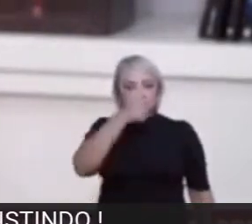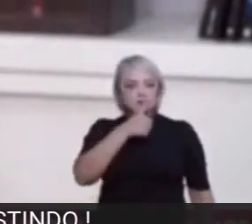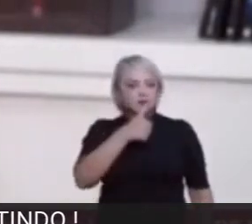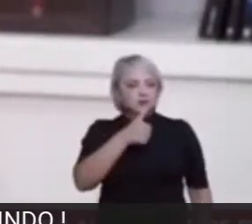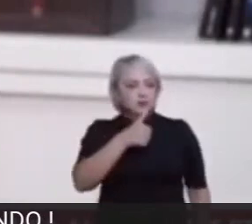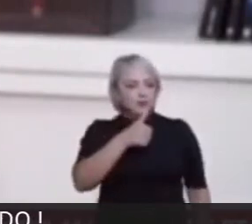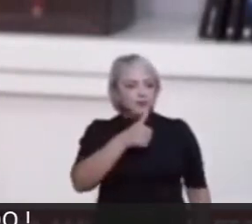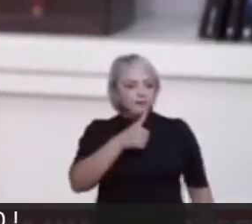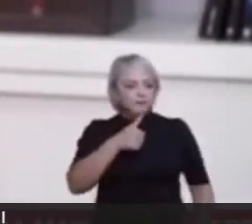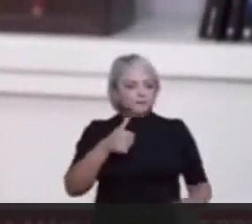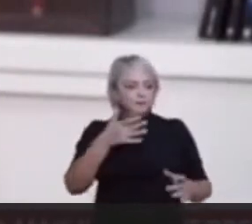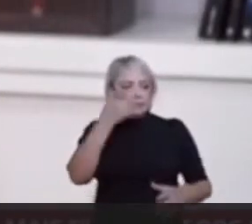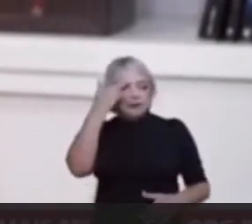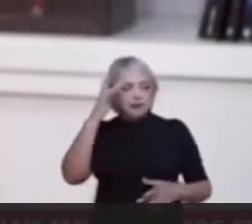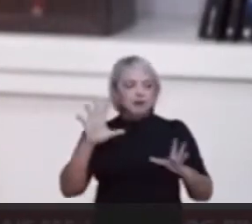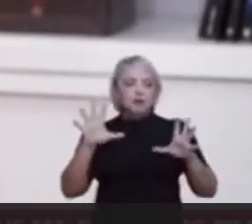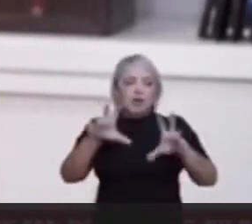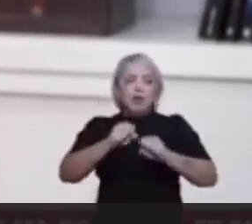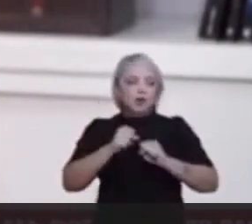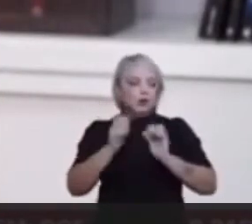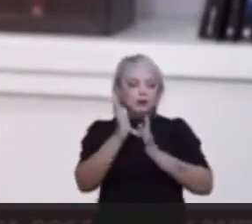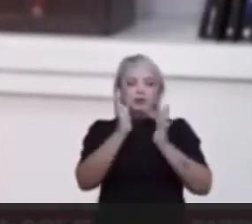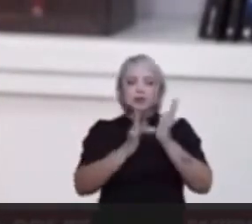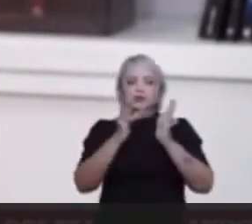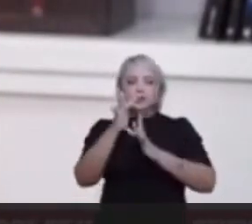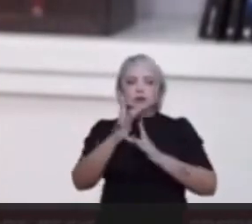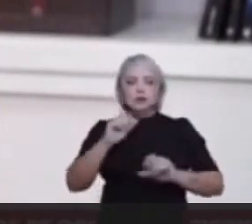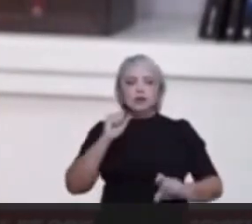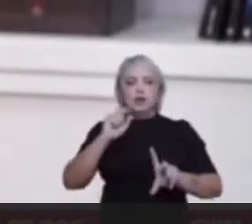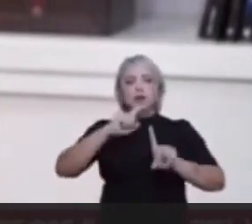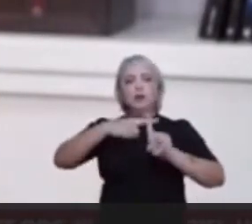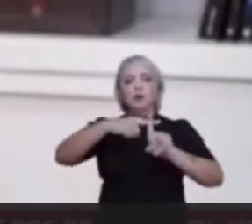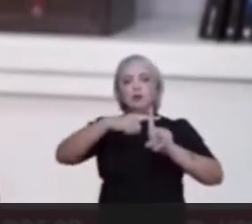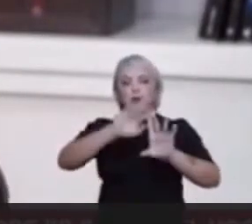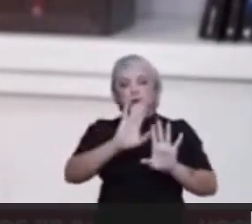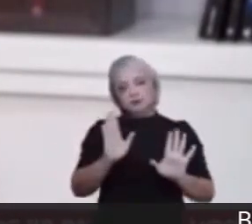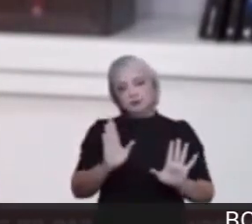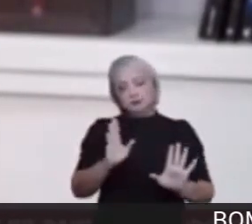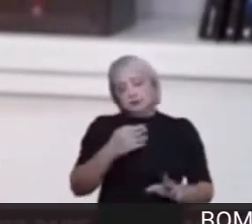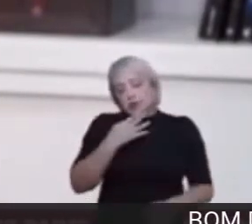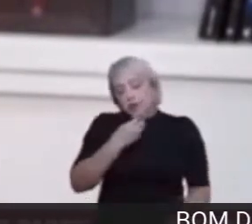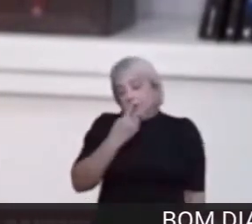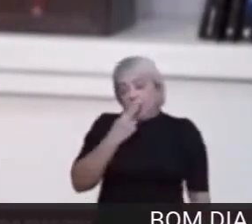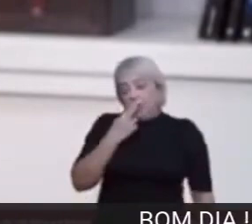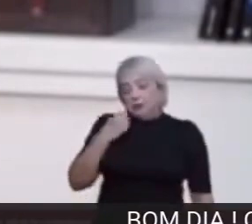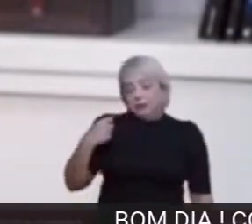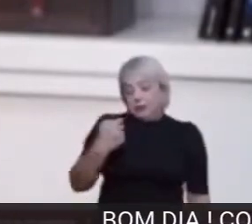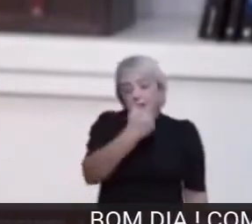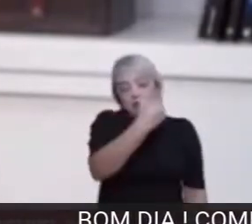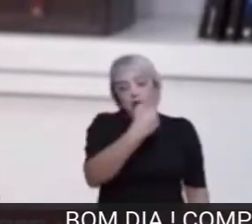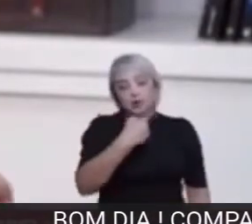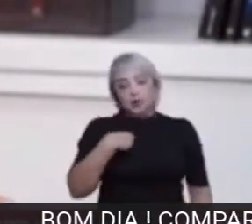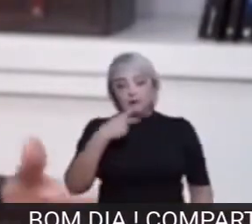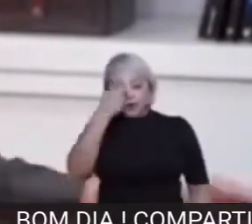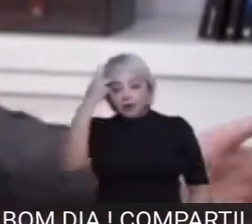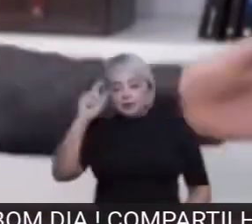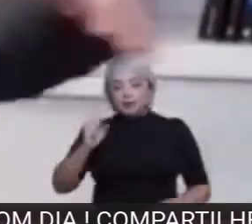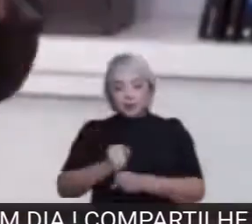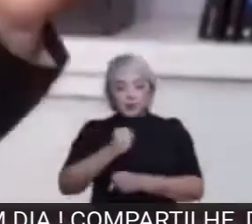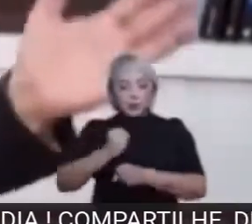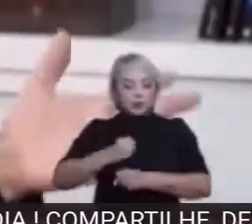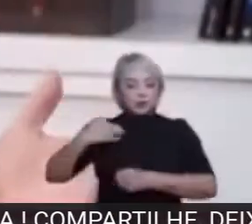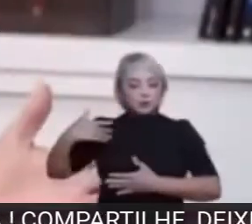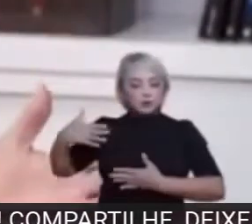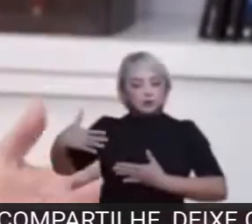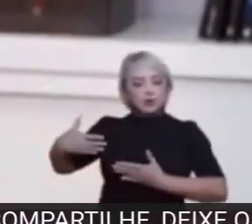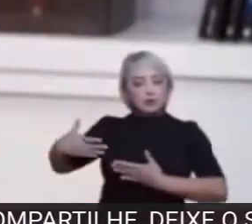acho que herói é uma outra coisa. Sabe? É uma pessoa que construiu na sua passagem